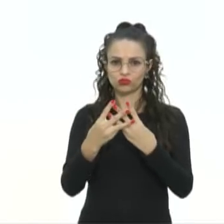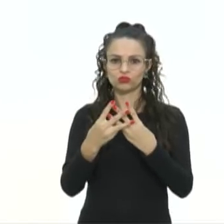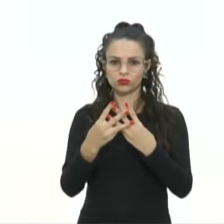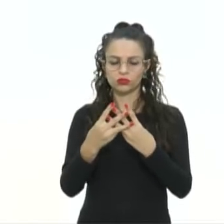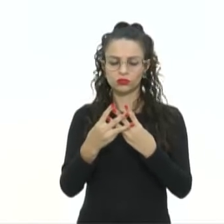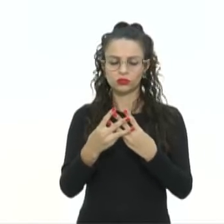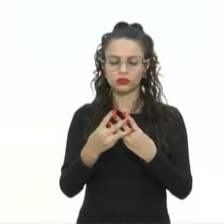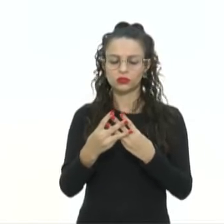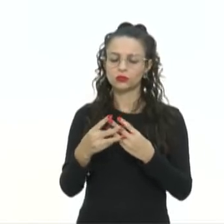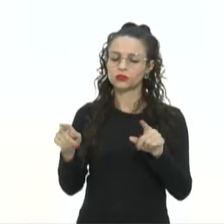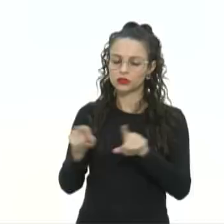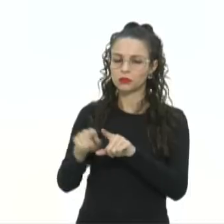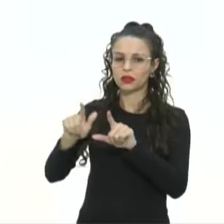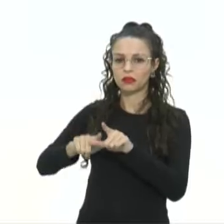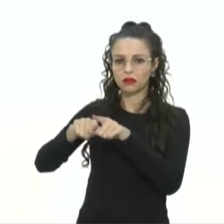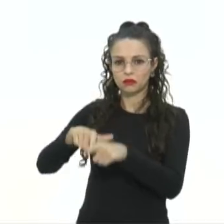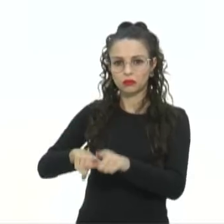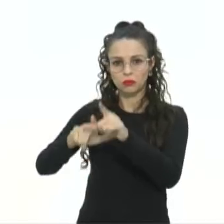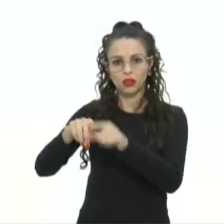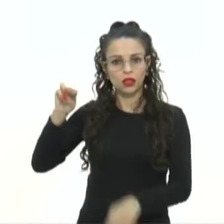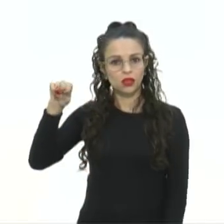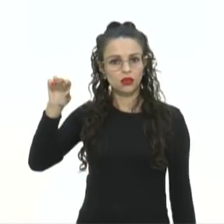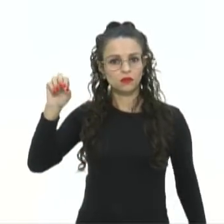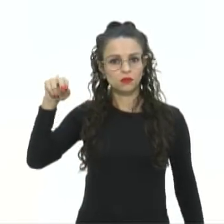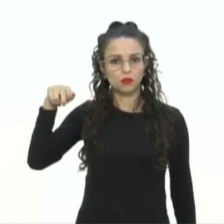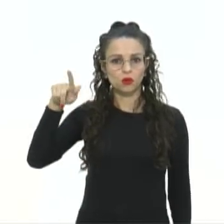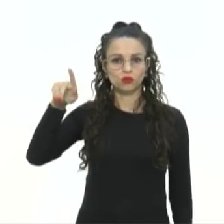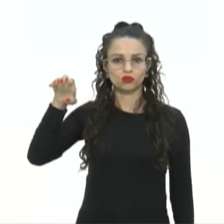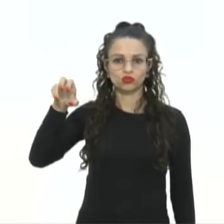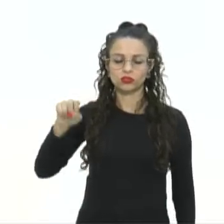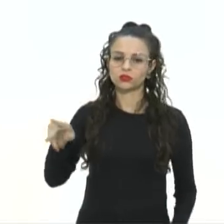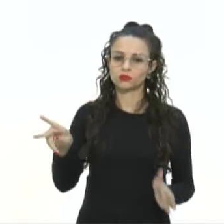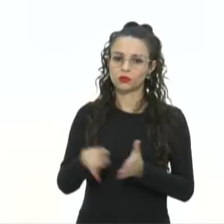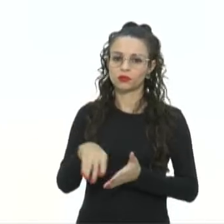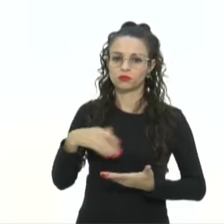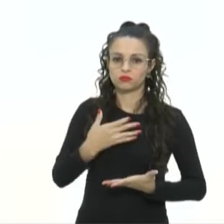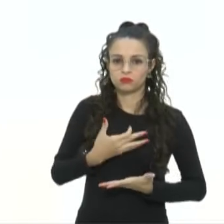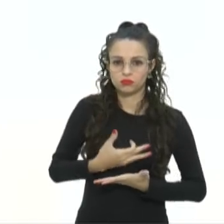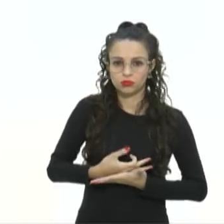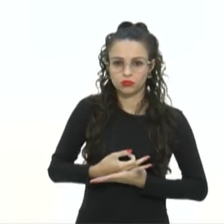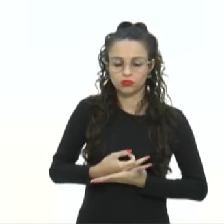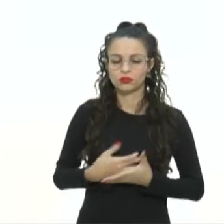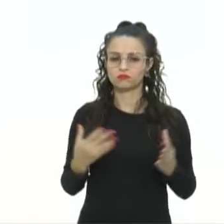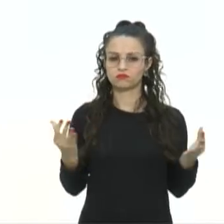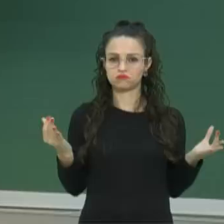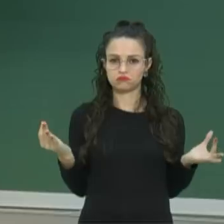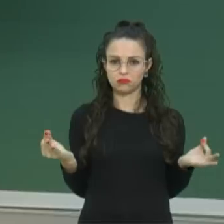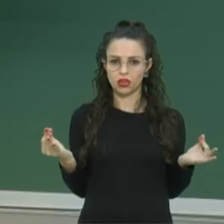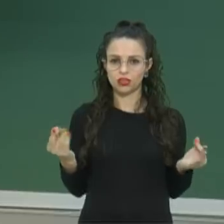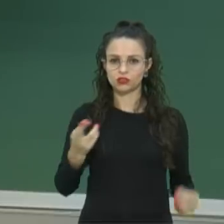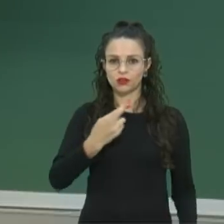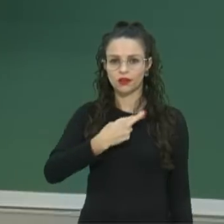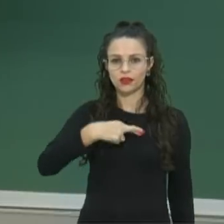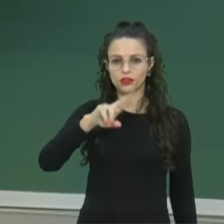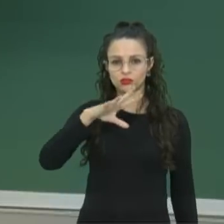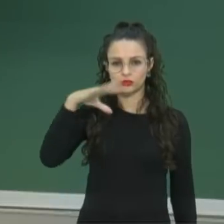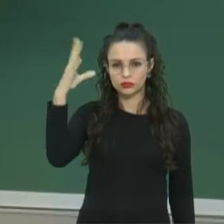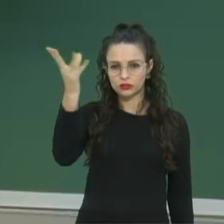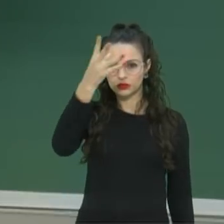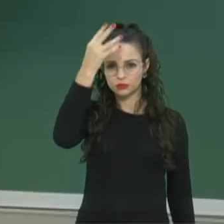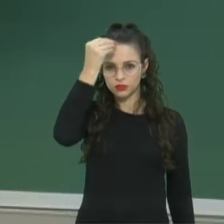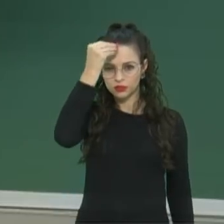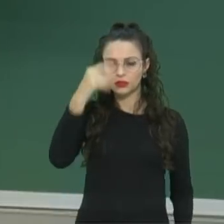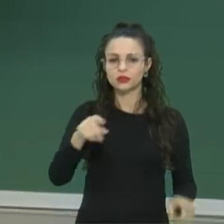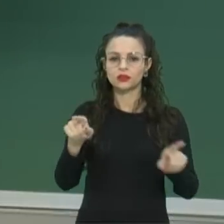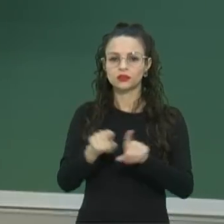do candomblé e umbanda, monges do budismo, médiuns da religião espírita e